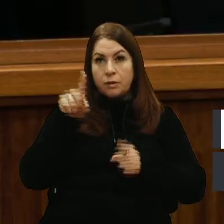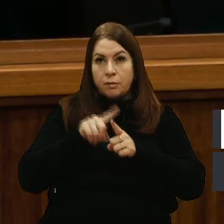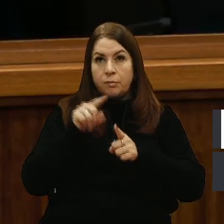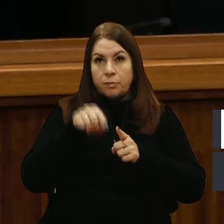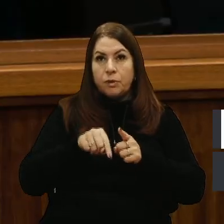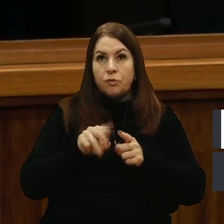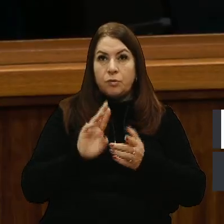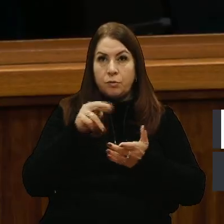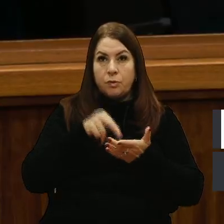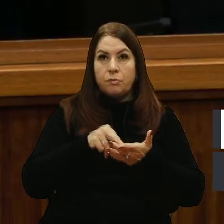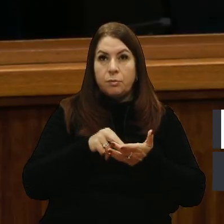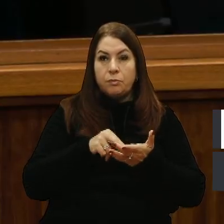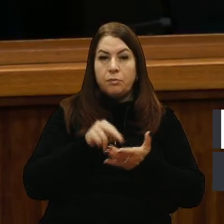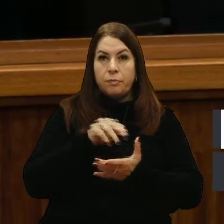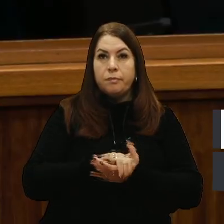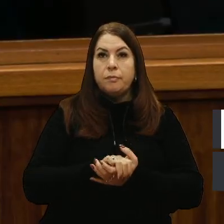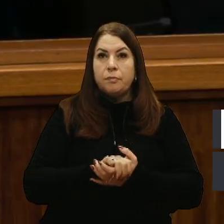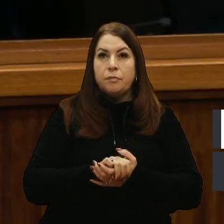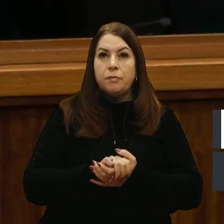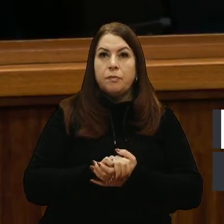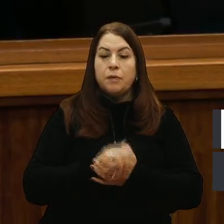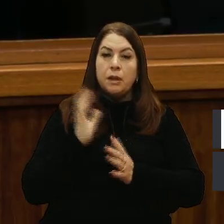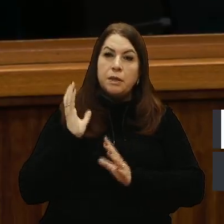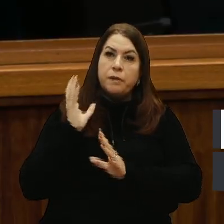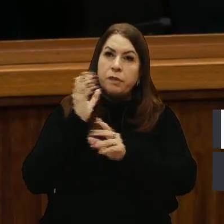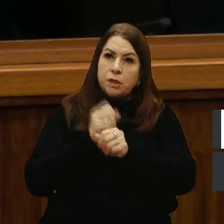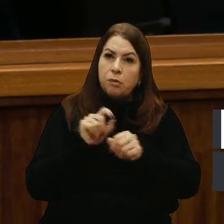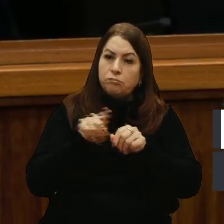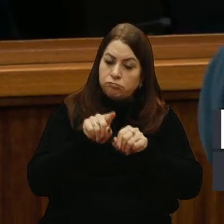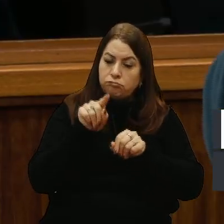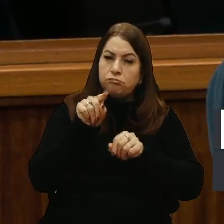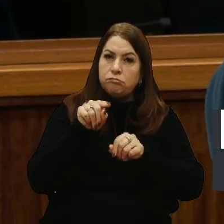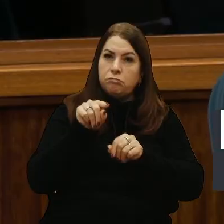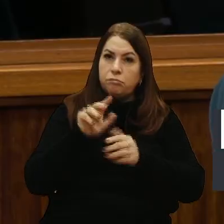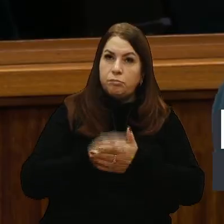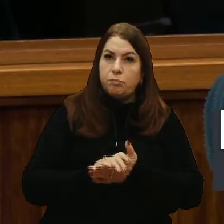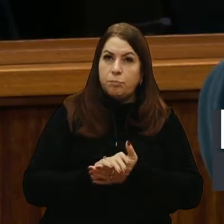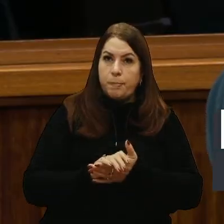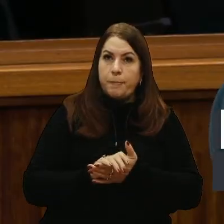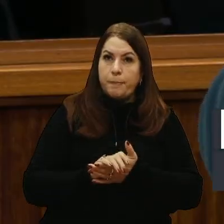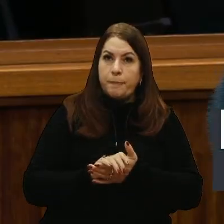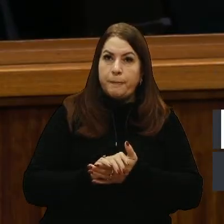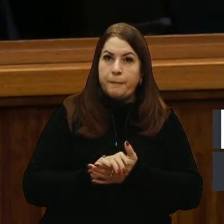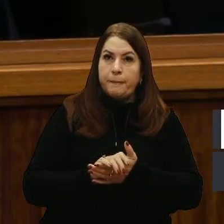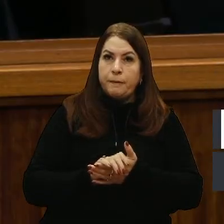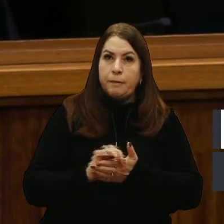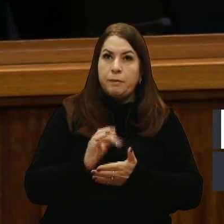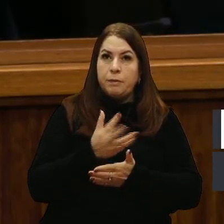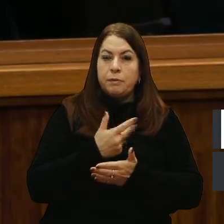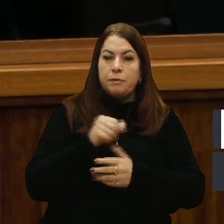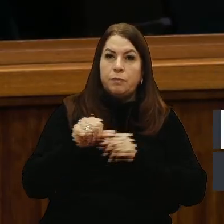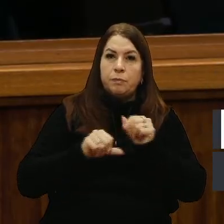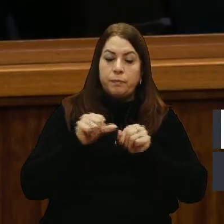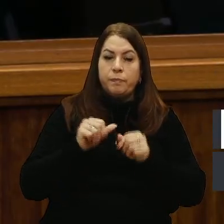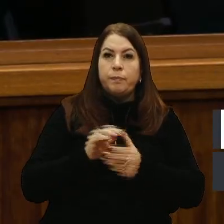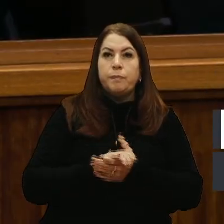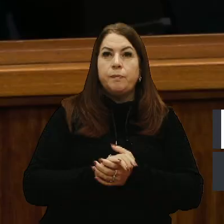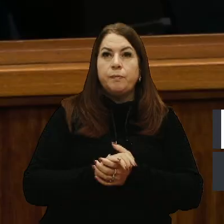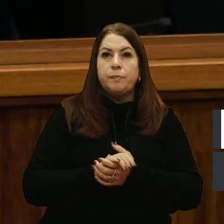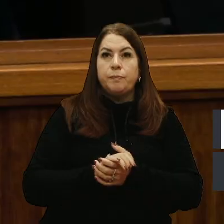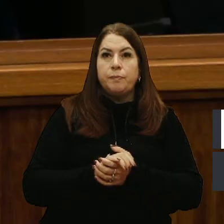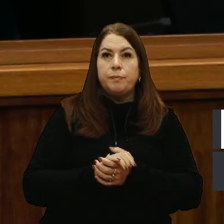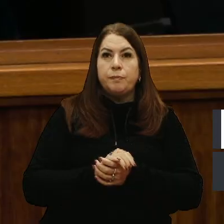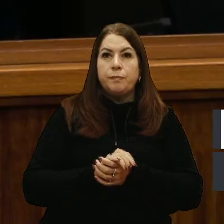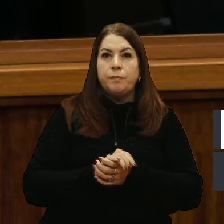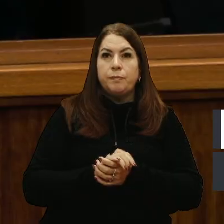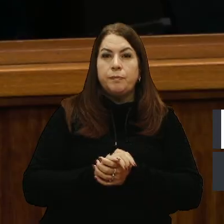gente realmente faça essa revisão, já que estamos nessa, né? Fizemos todas as mudanças numa leva